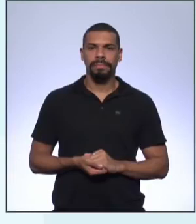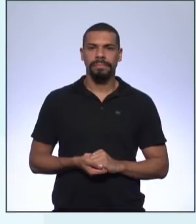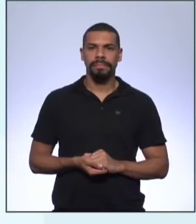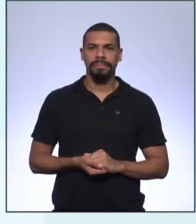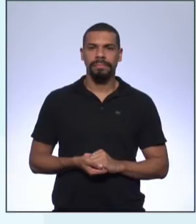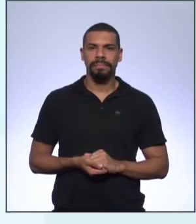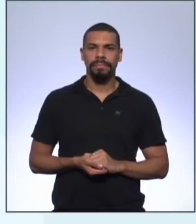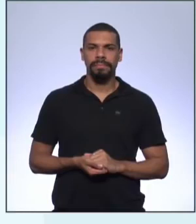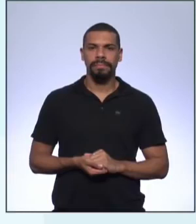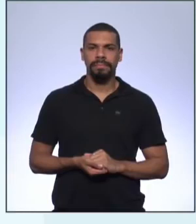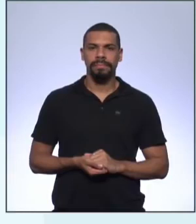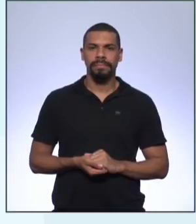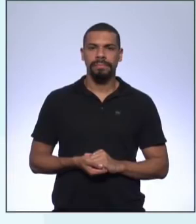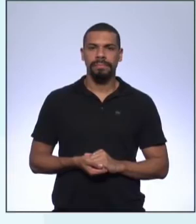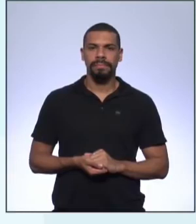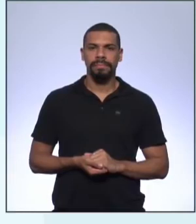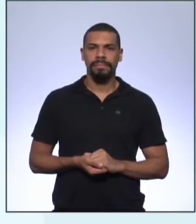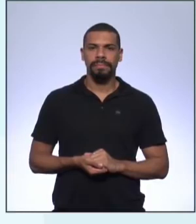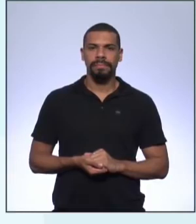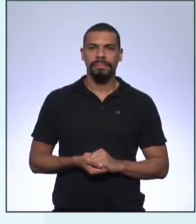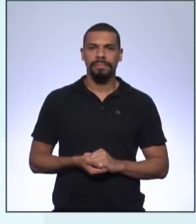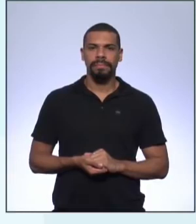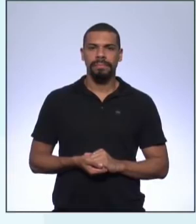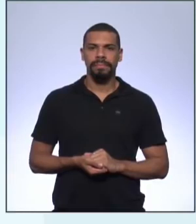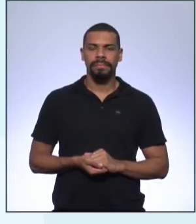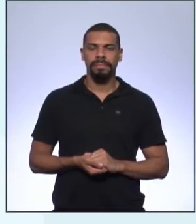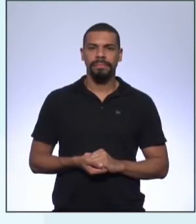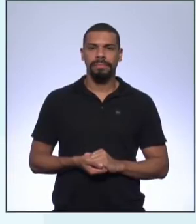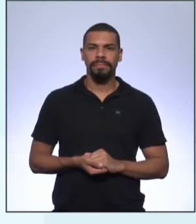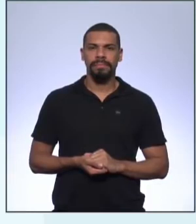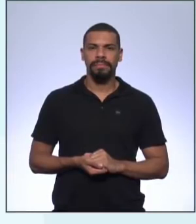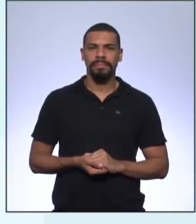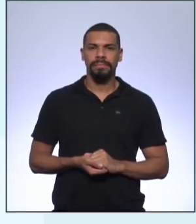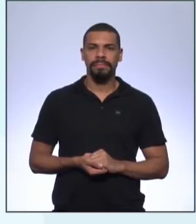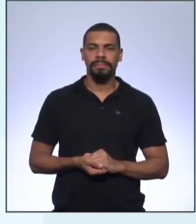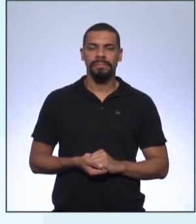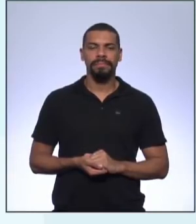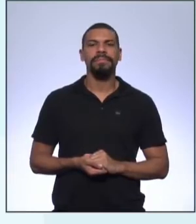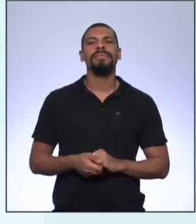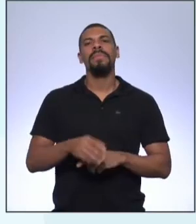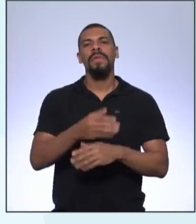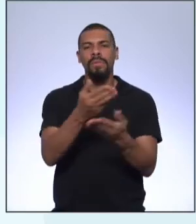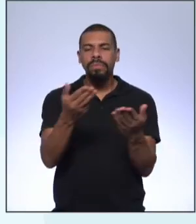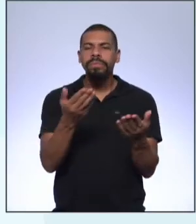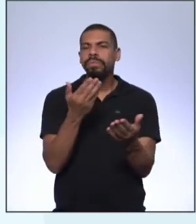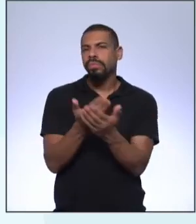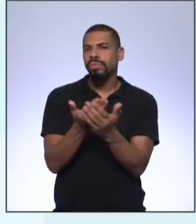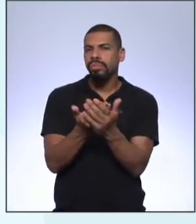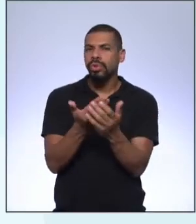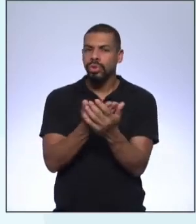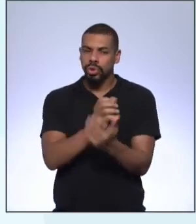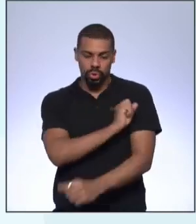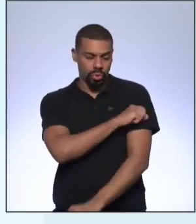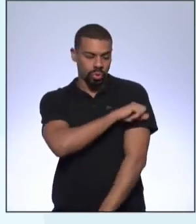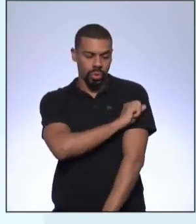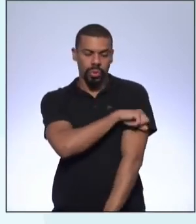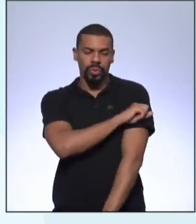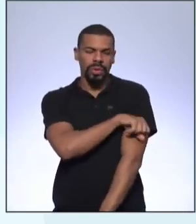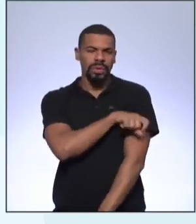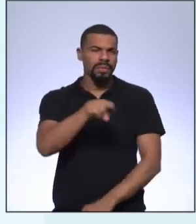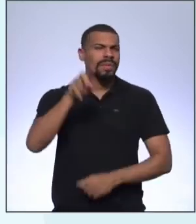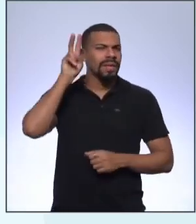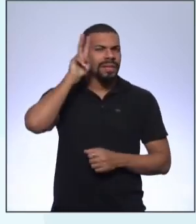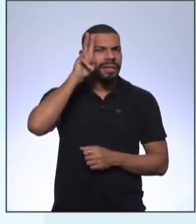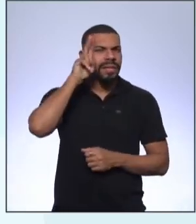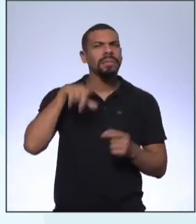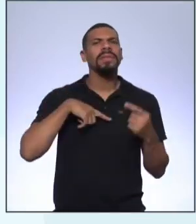os comparativos, então vocês têm lá, a gente viu no oitavo ano, lembram disso? Então, quem não lembra, tem